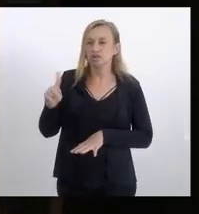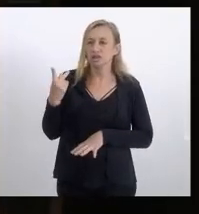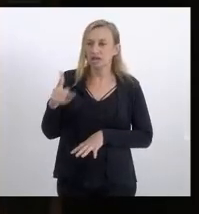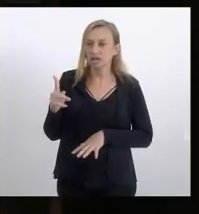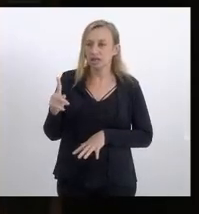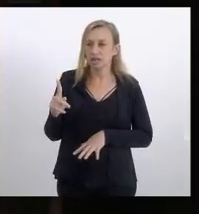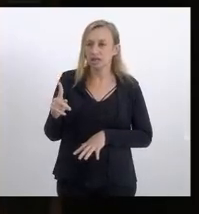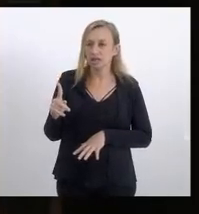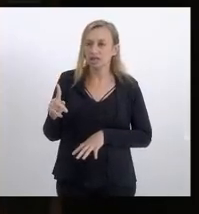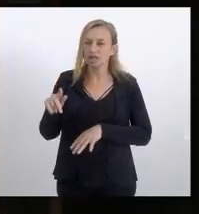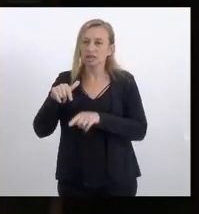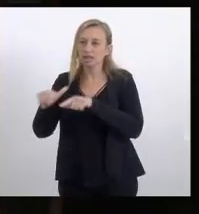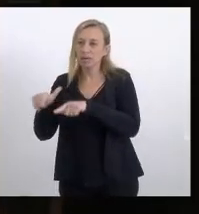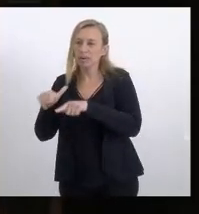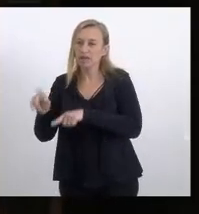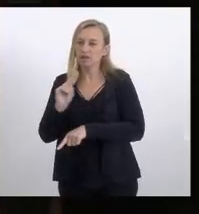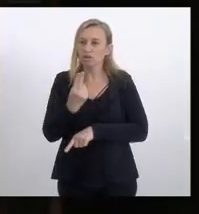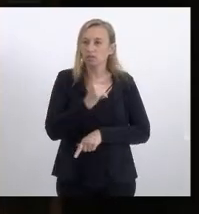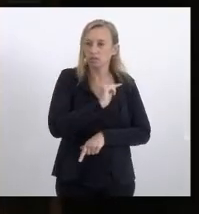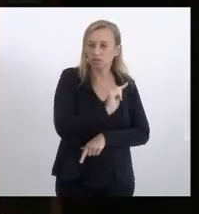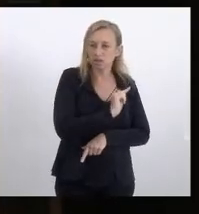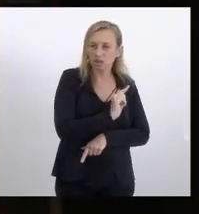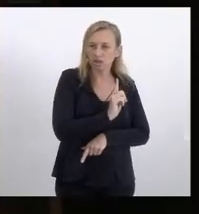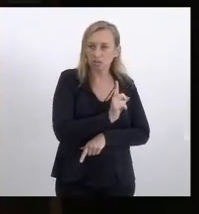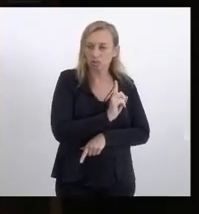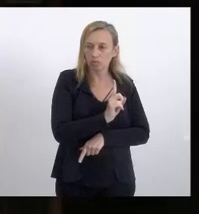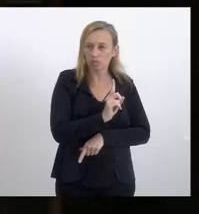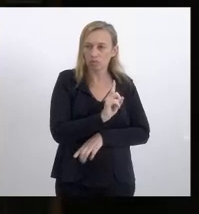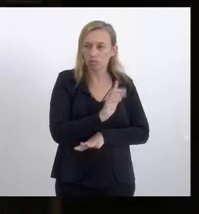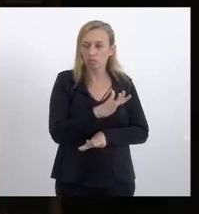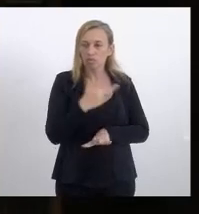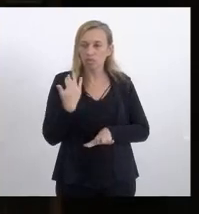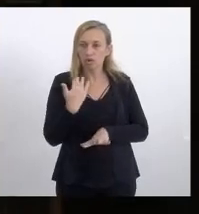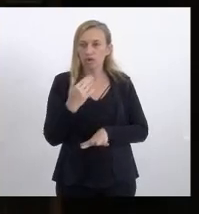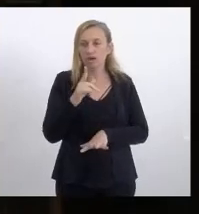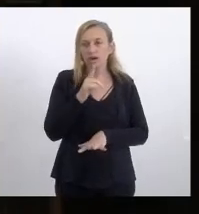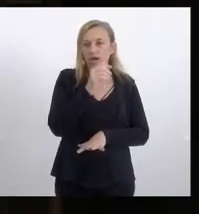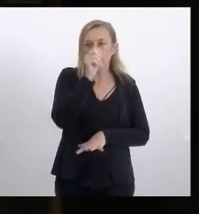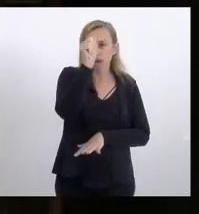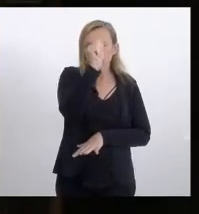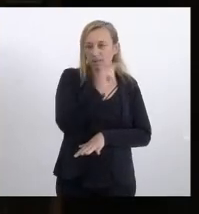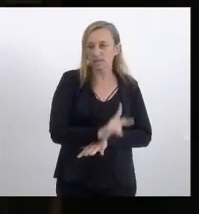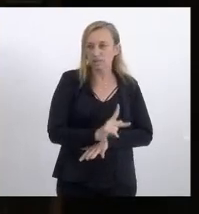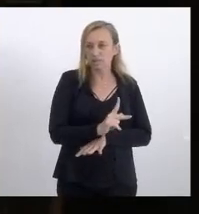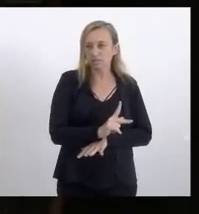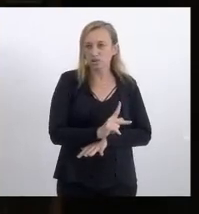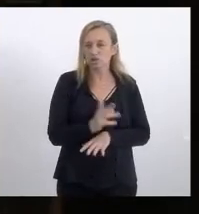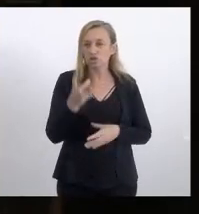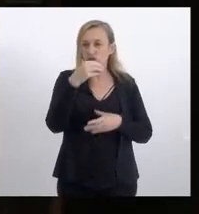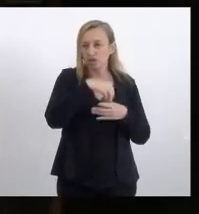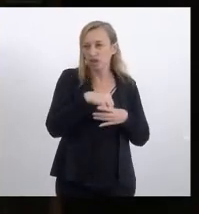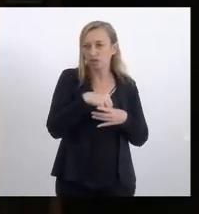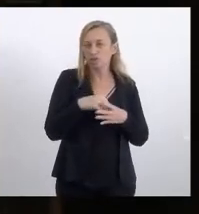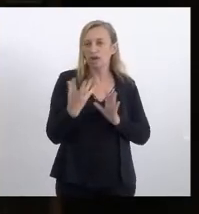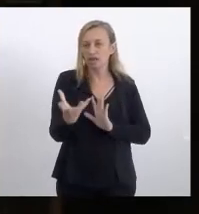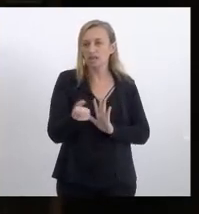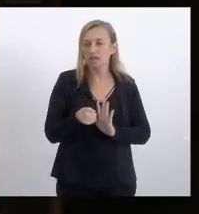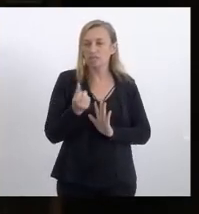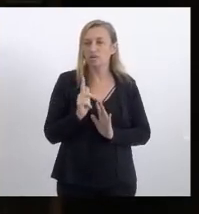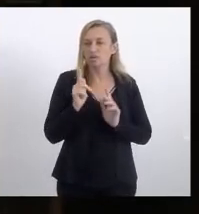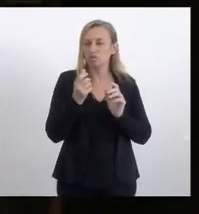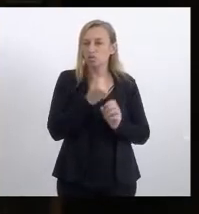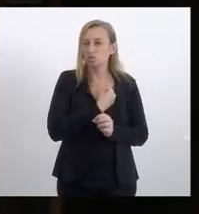atividade ou inatividade a pensionista dentro da cota dela ou 100 porcento cocota Ah é mesmo